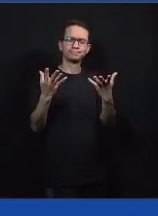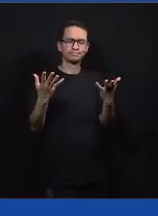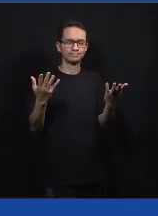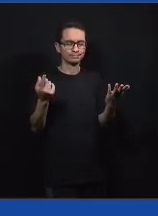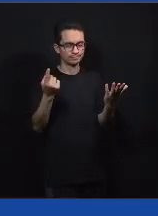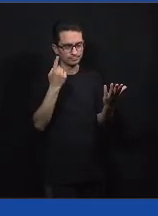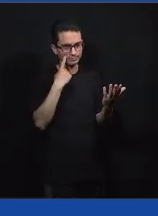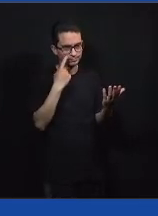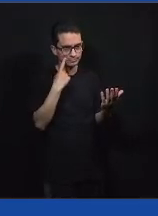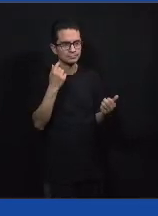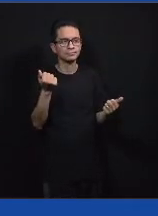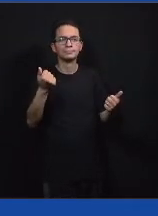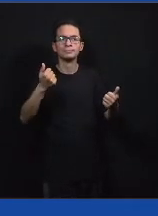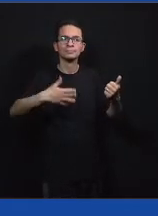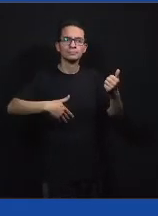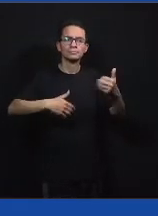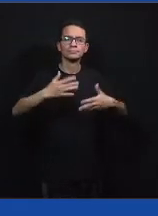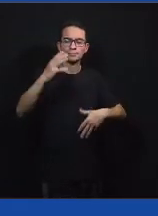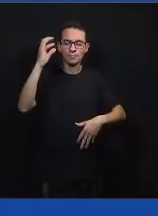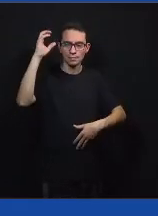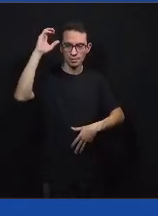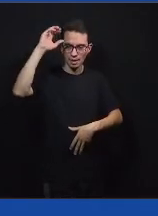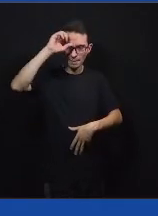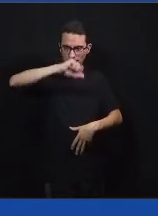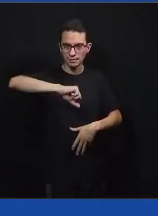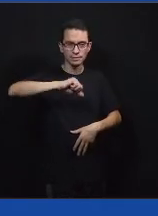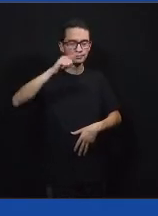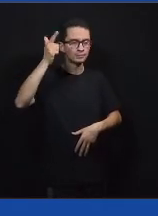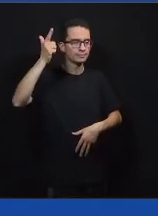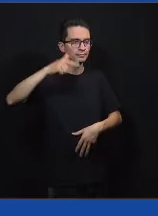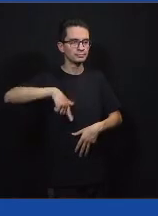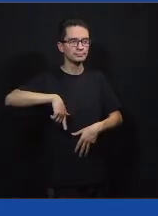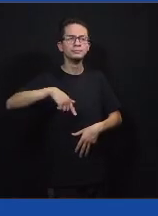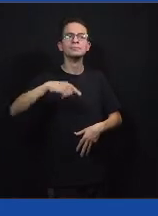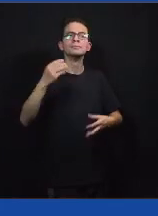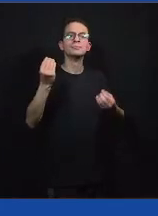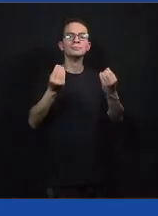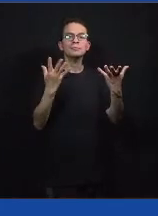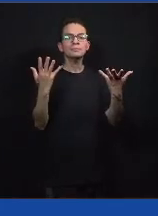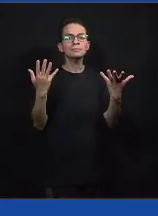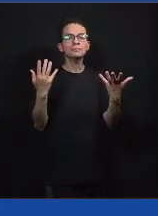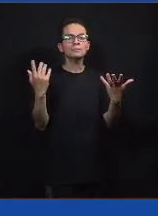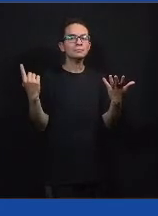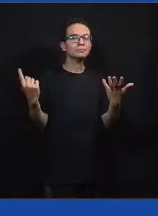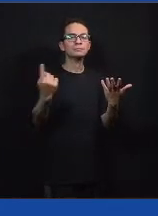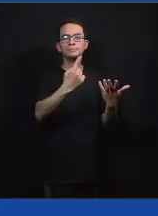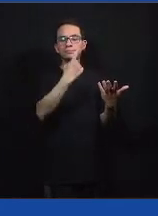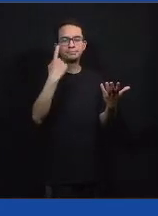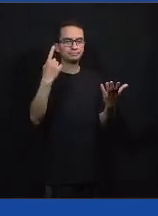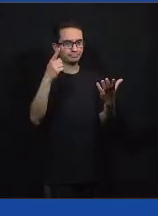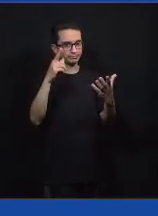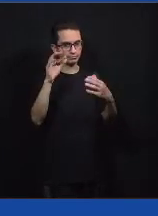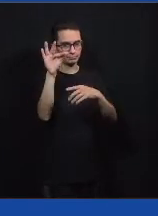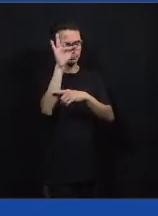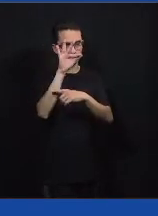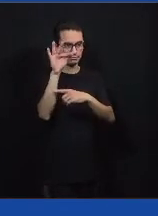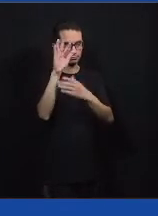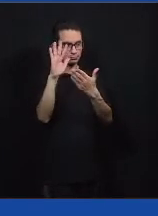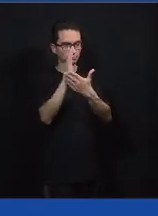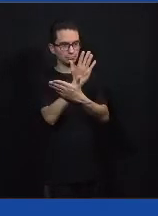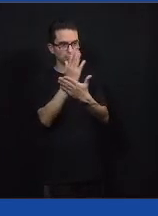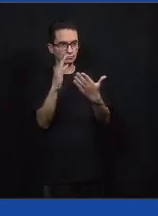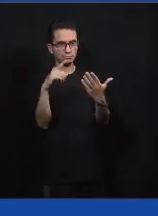aqui na tela vou falar um pouquinho dele também é a esse jogo é que nós possamos organizar alguns cards